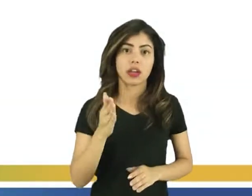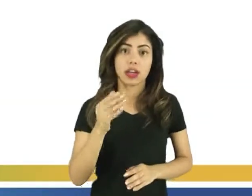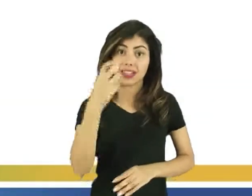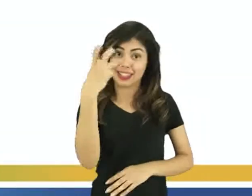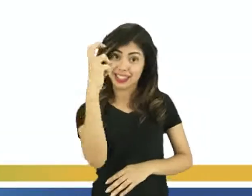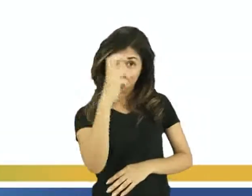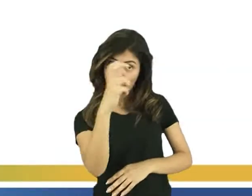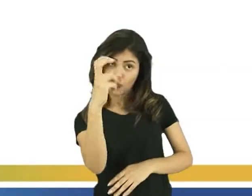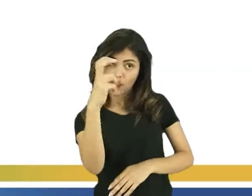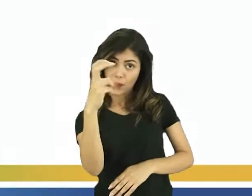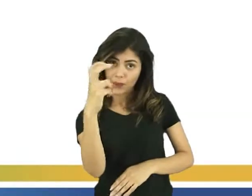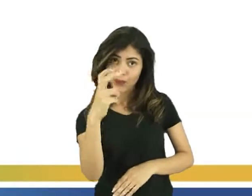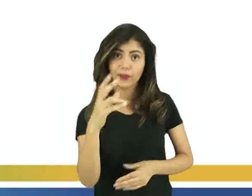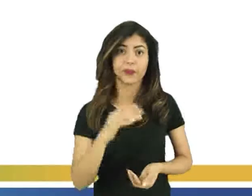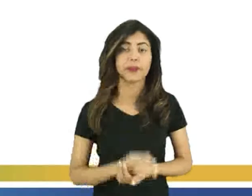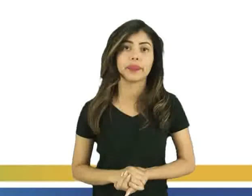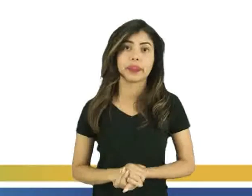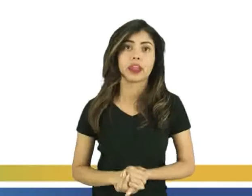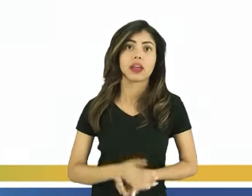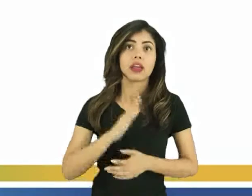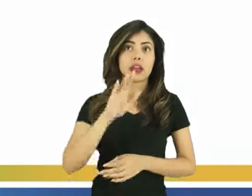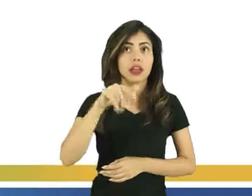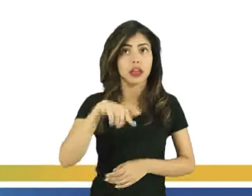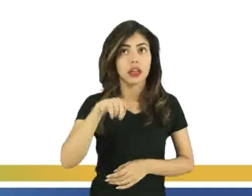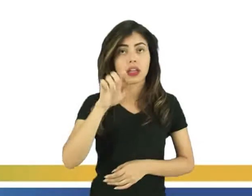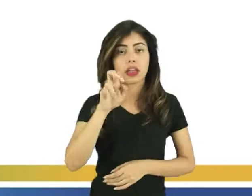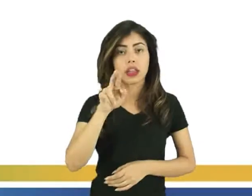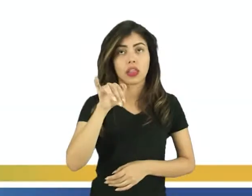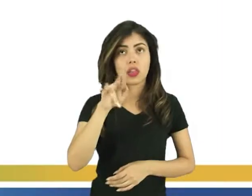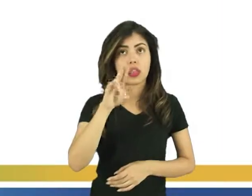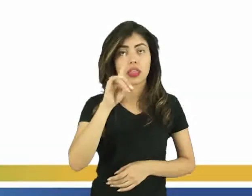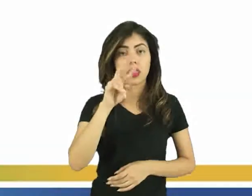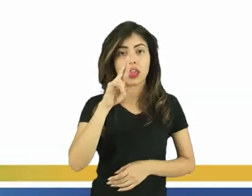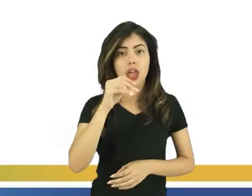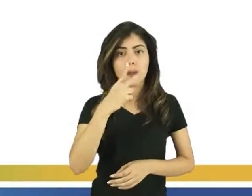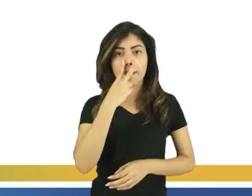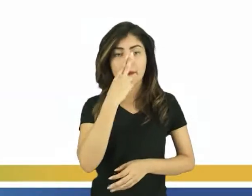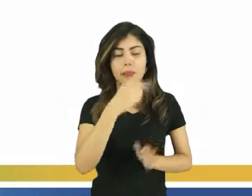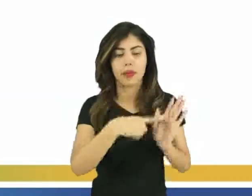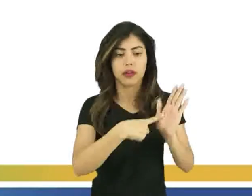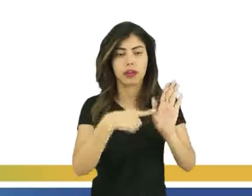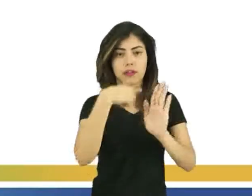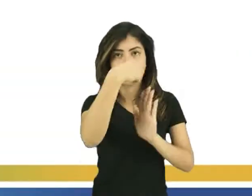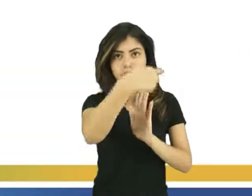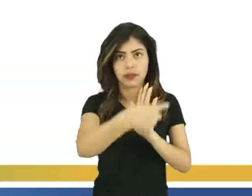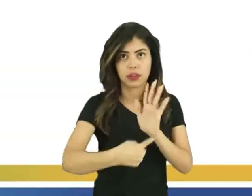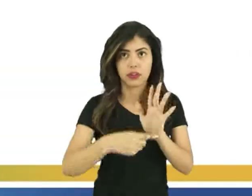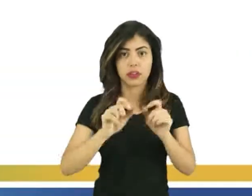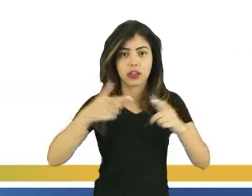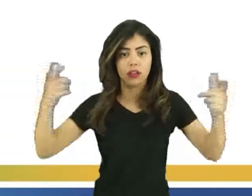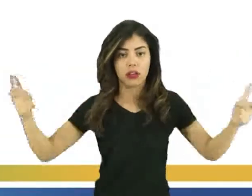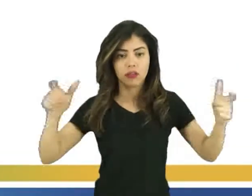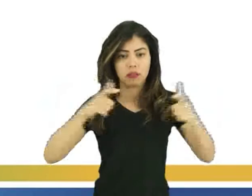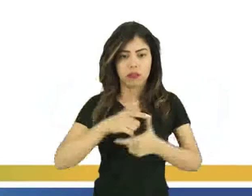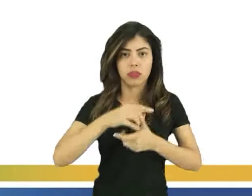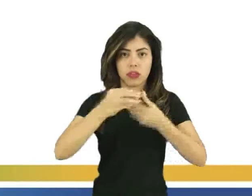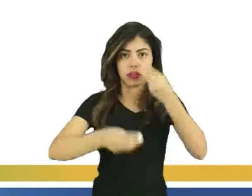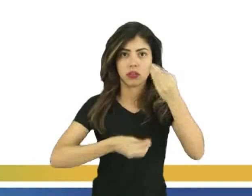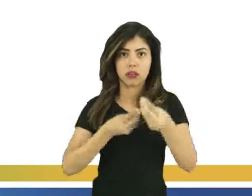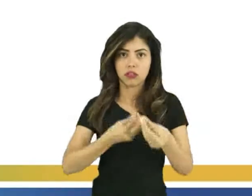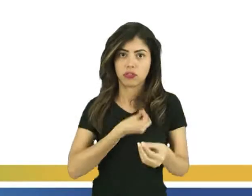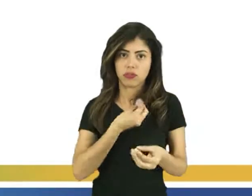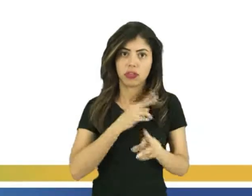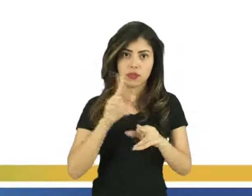5 partes. E os animais equinodermos, eles vão apresentar vários formatos, vários tamanhos, vários modos de